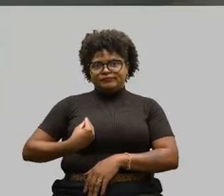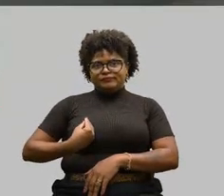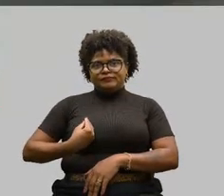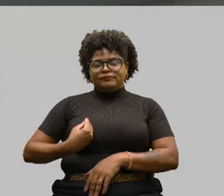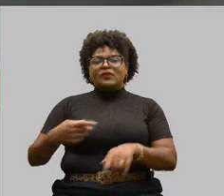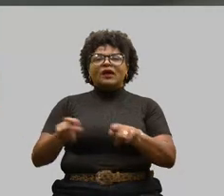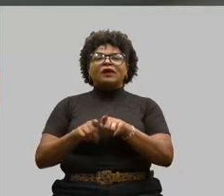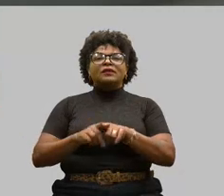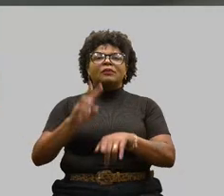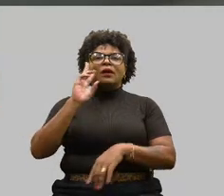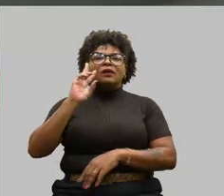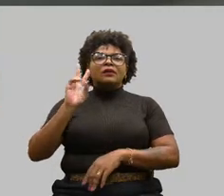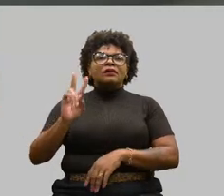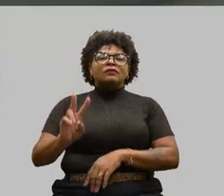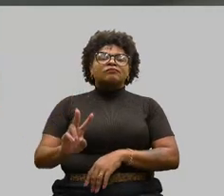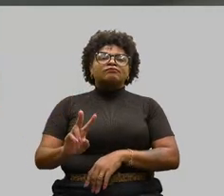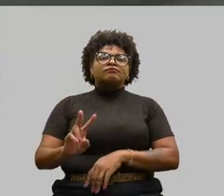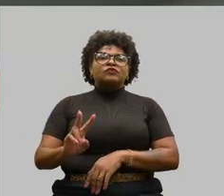acompanha